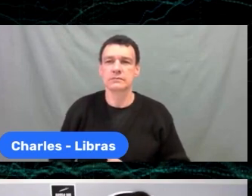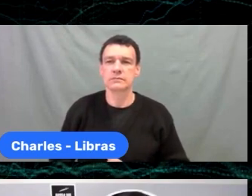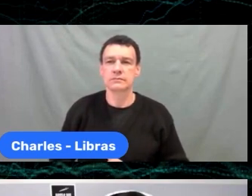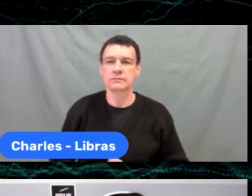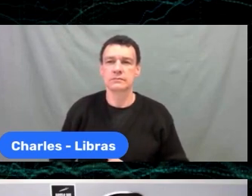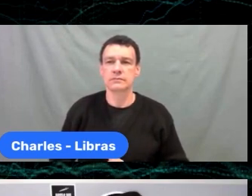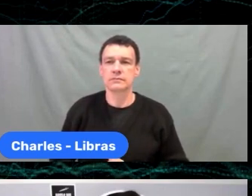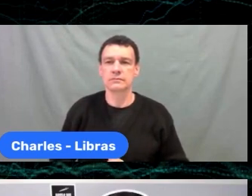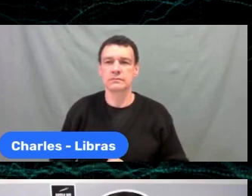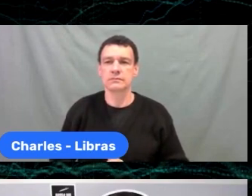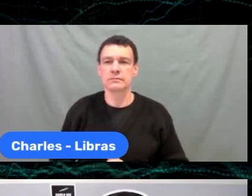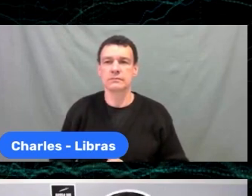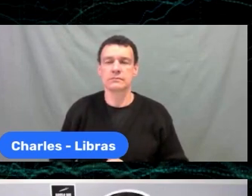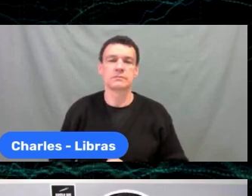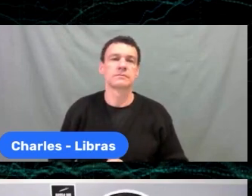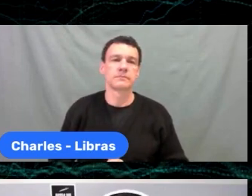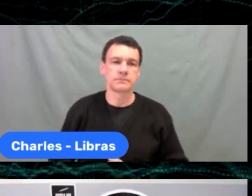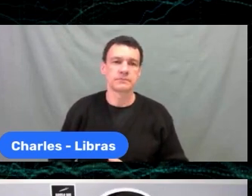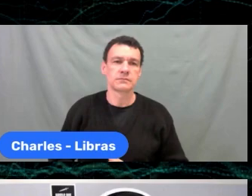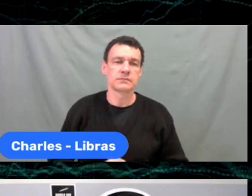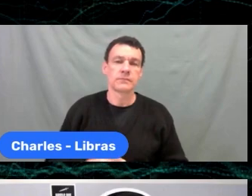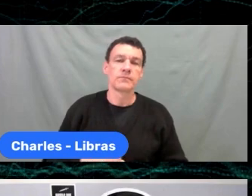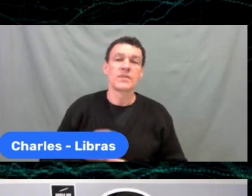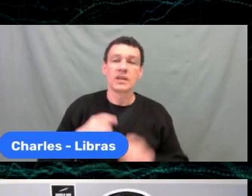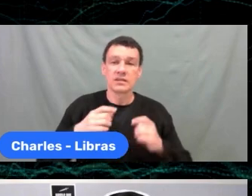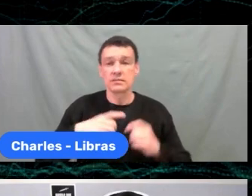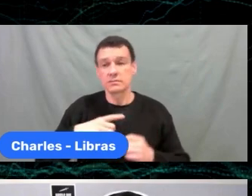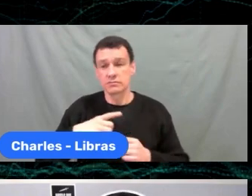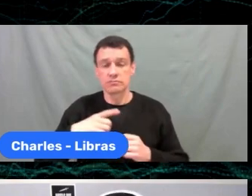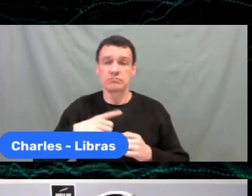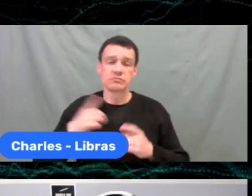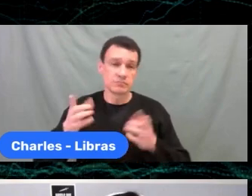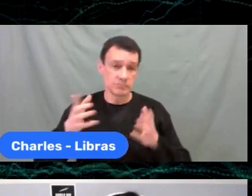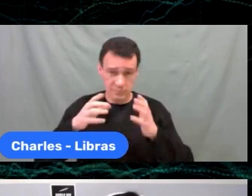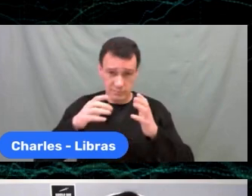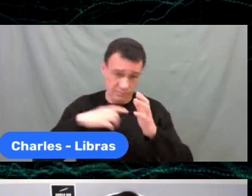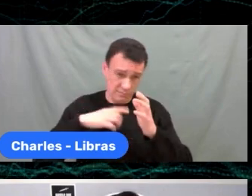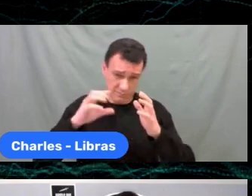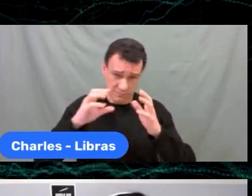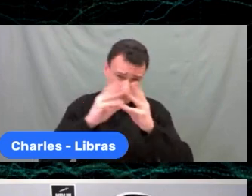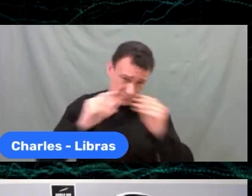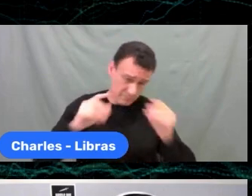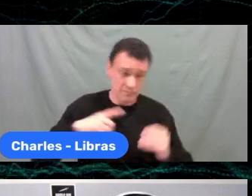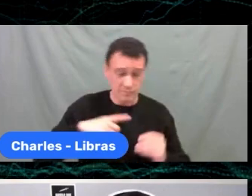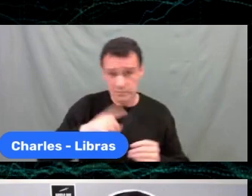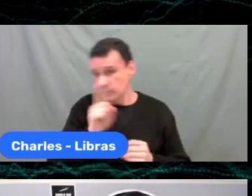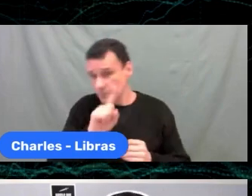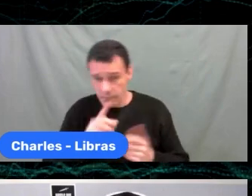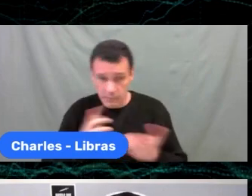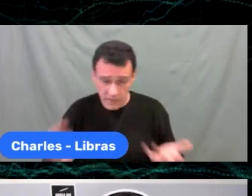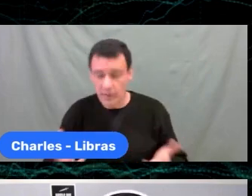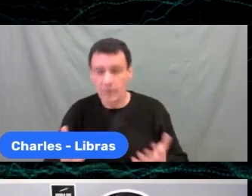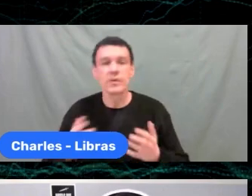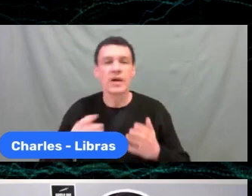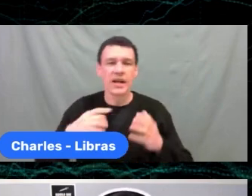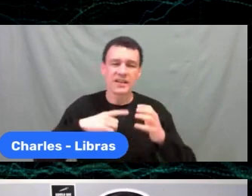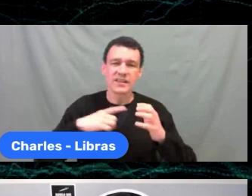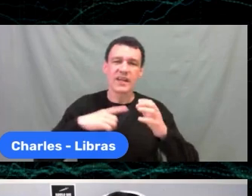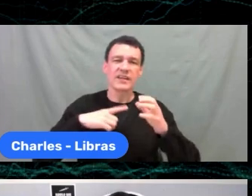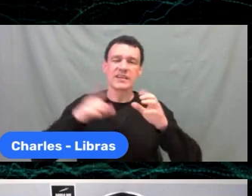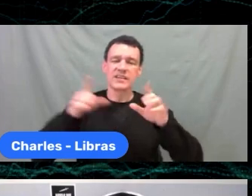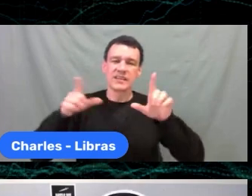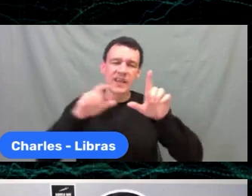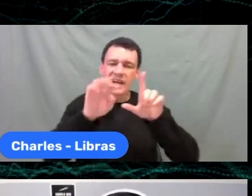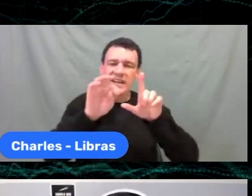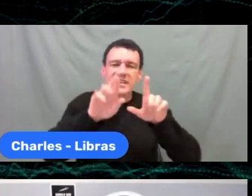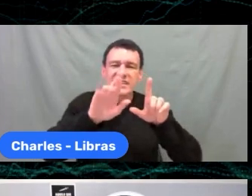está a performance, está degradando, não está? Eu tenho triggers para esses processos que estão com uso elevado,